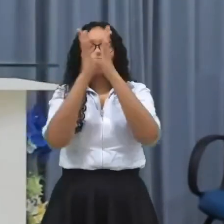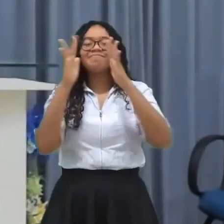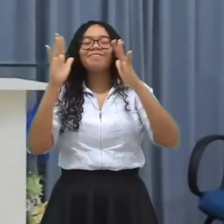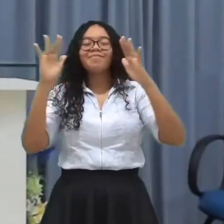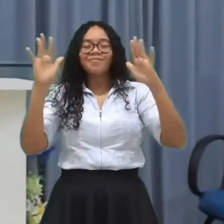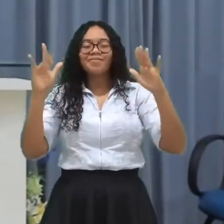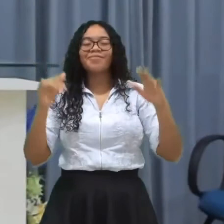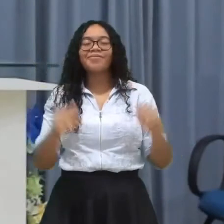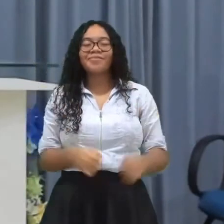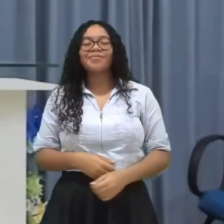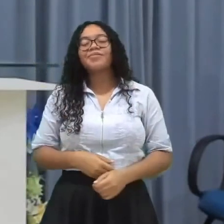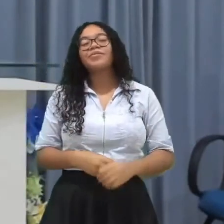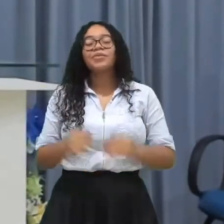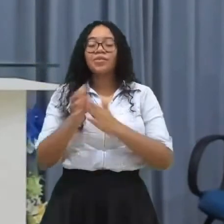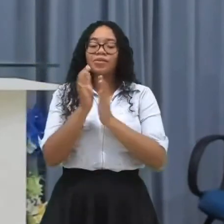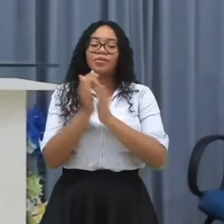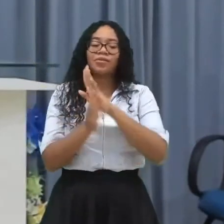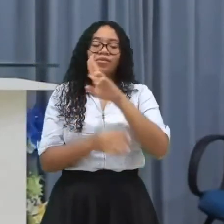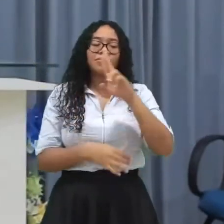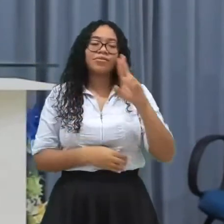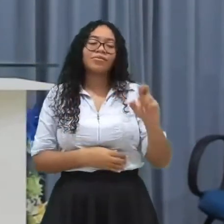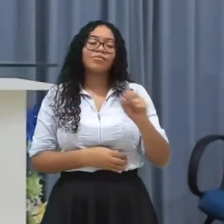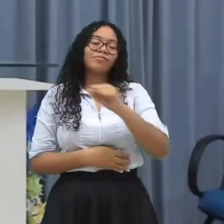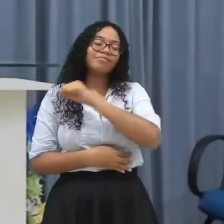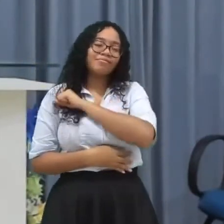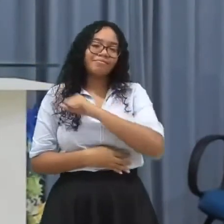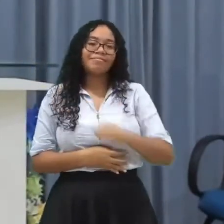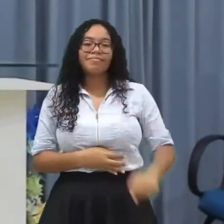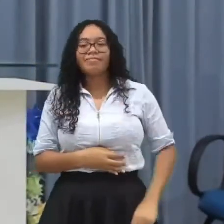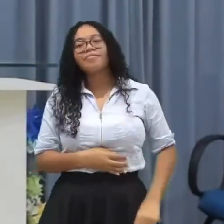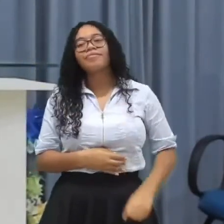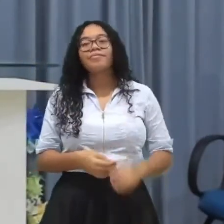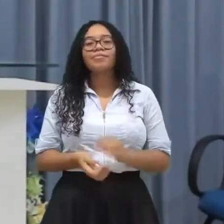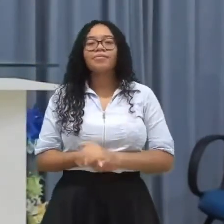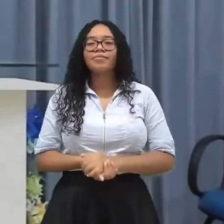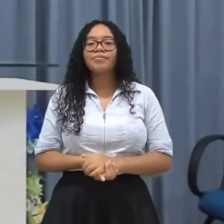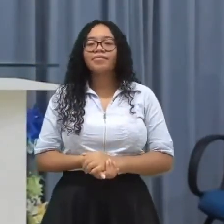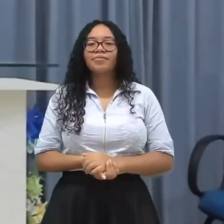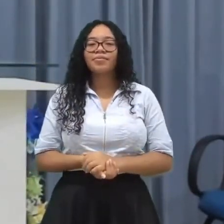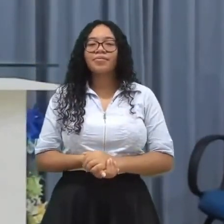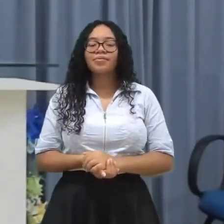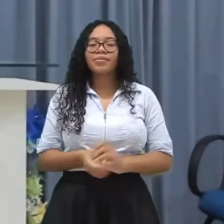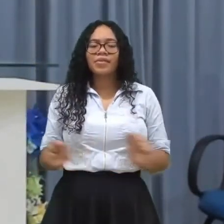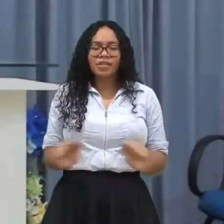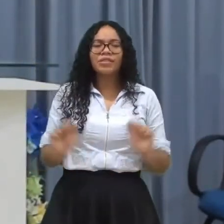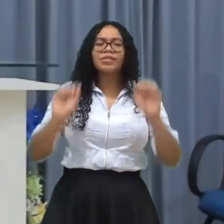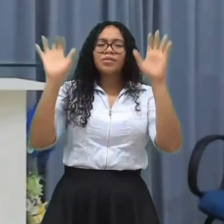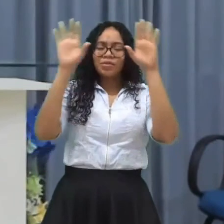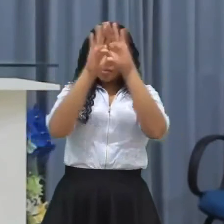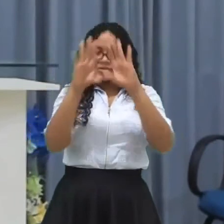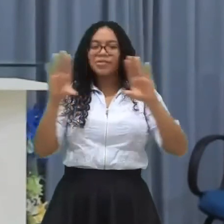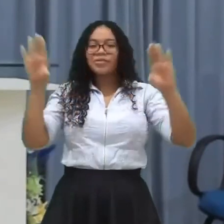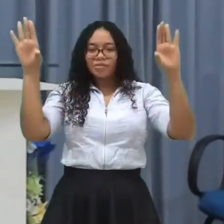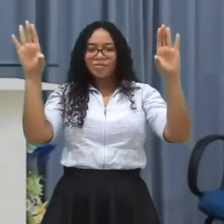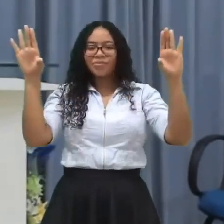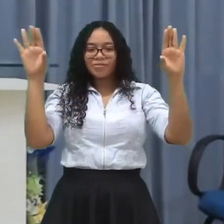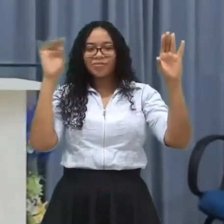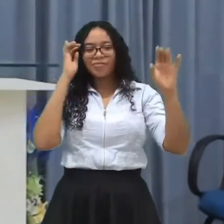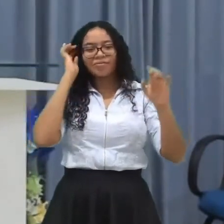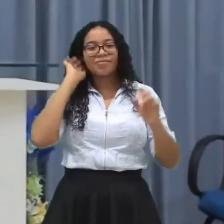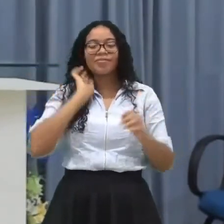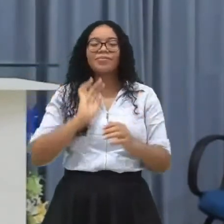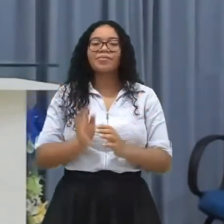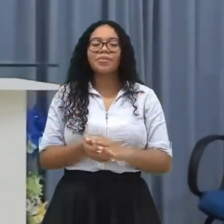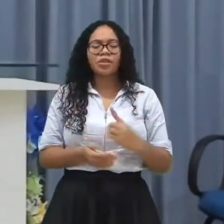Bendito seja o seu santo nome. A grande ceia será no céu de glória. O grande momento de